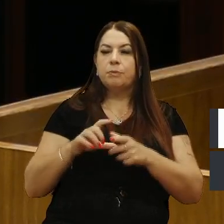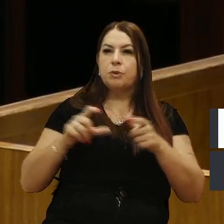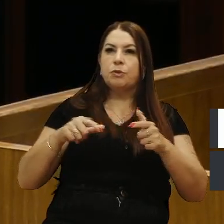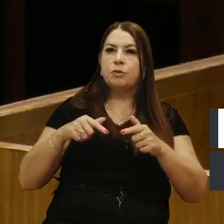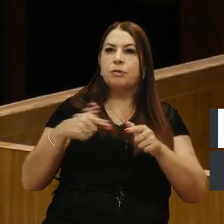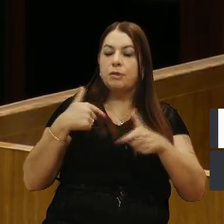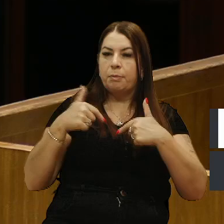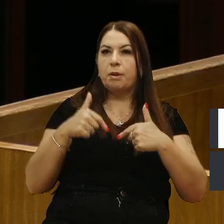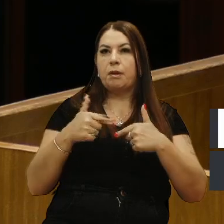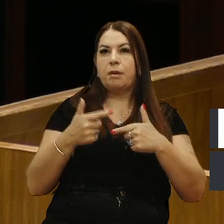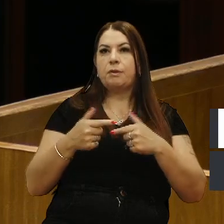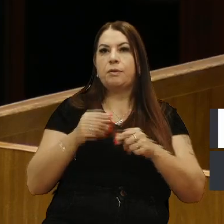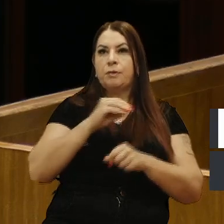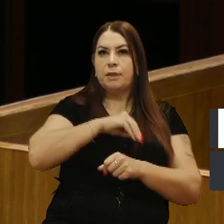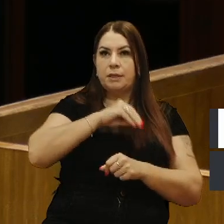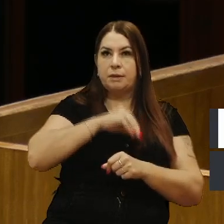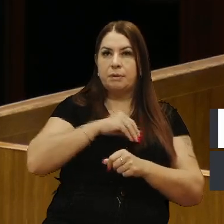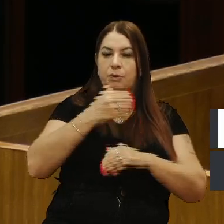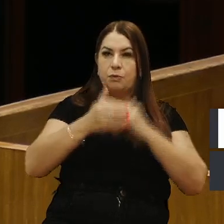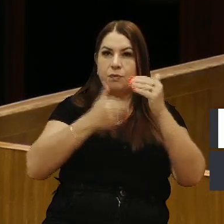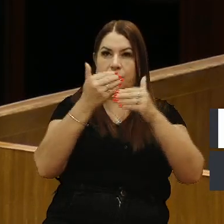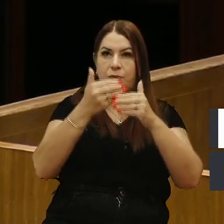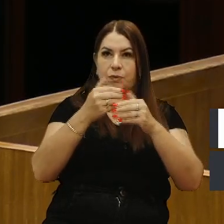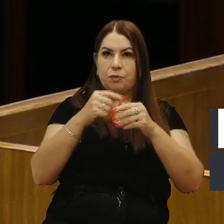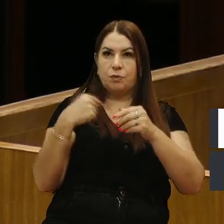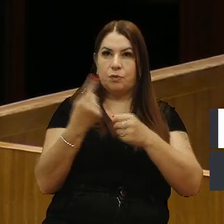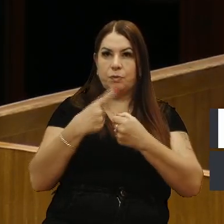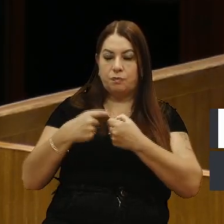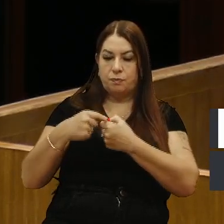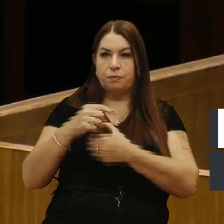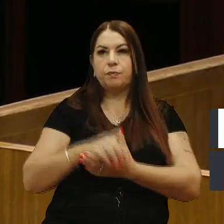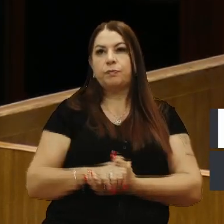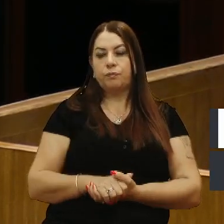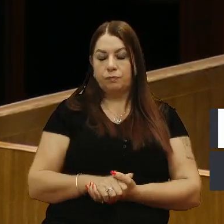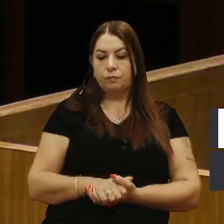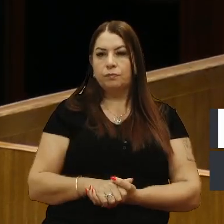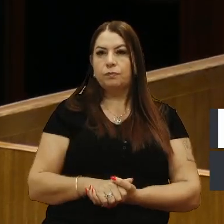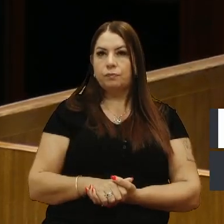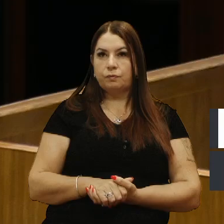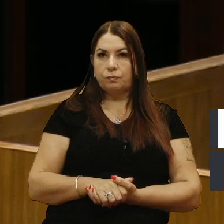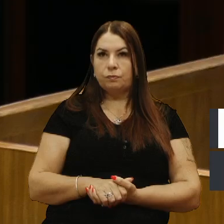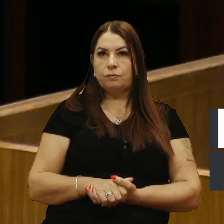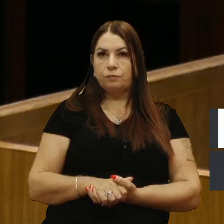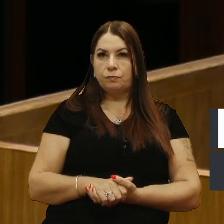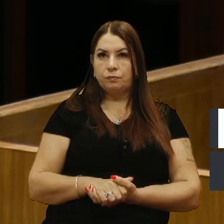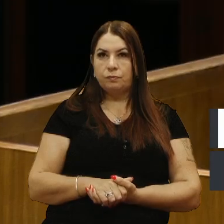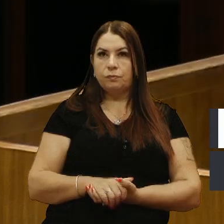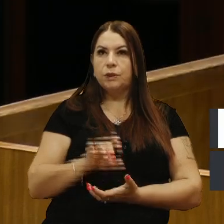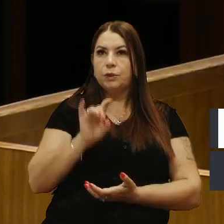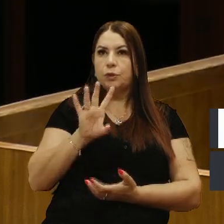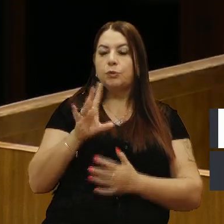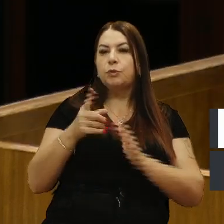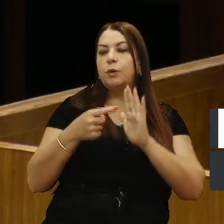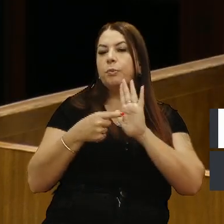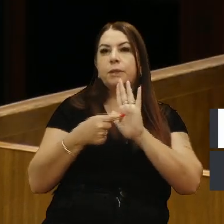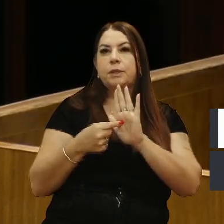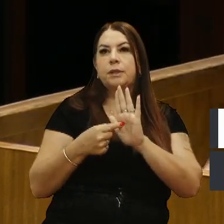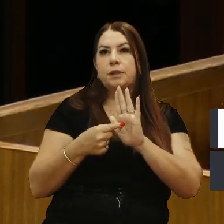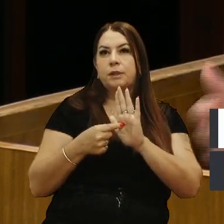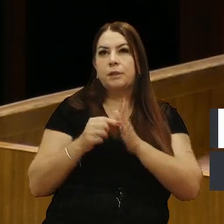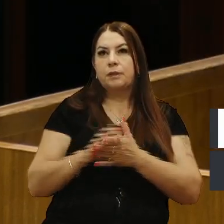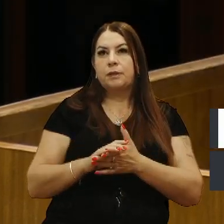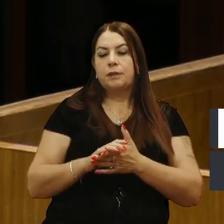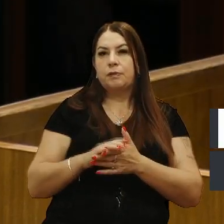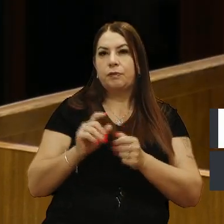de emprego, renda e desenvolvimento nos nossos municípios. Mais do que uma apresentação, o que eu